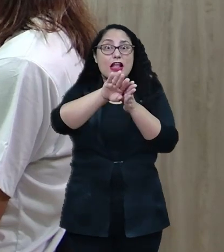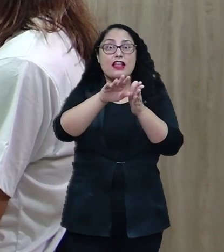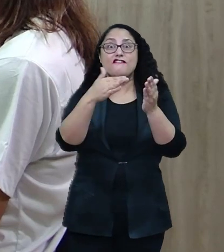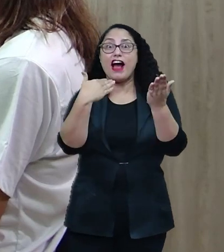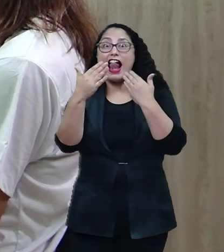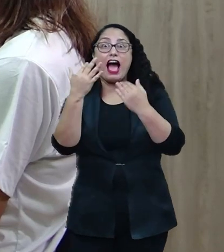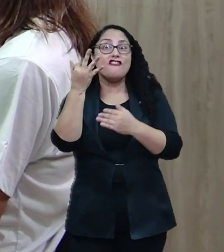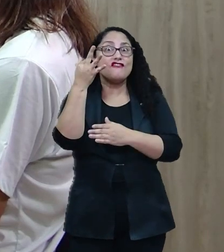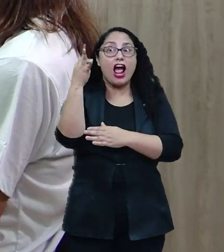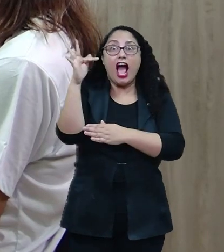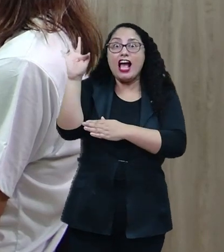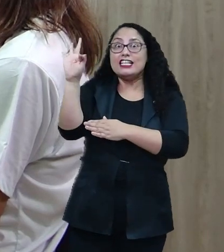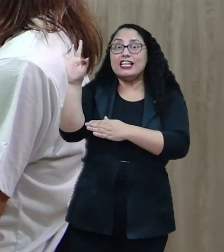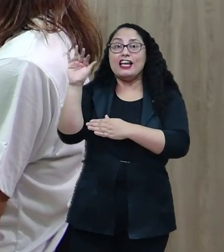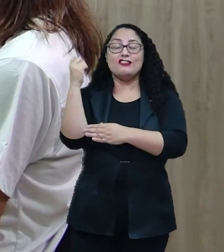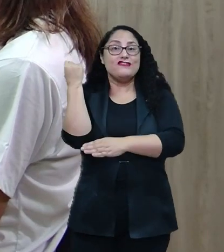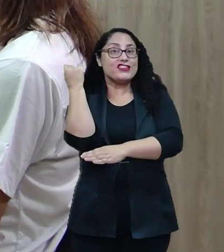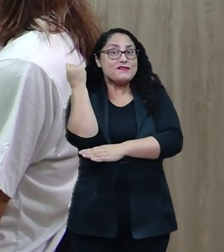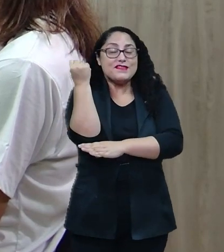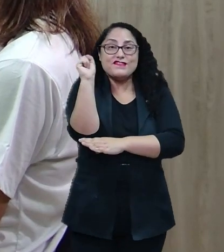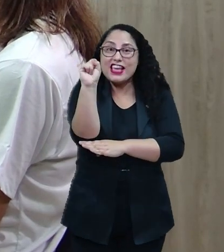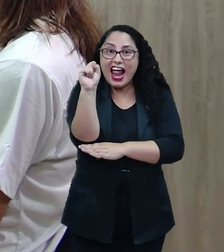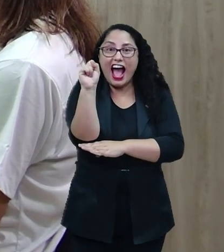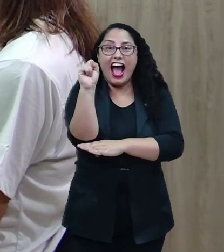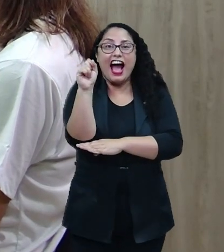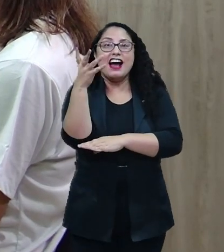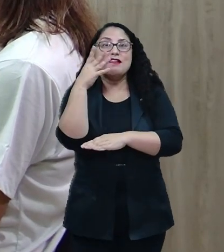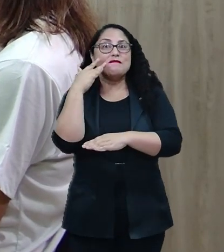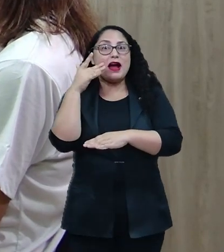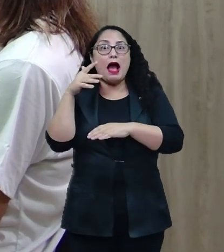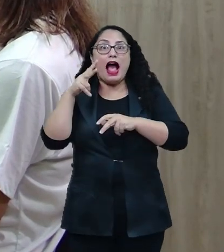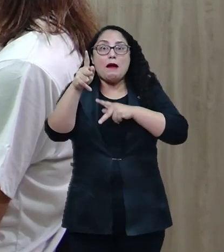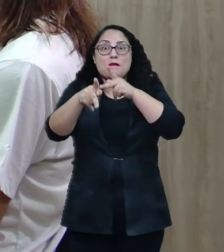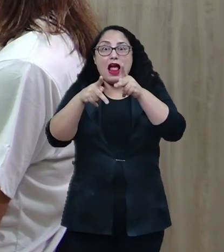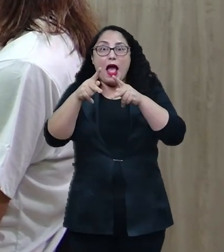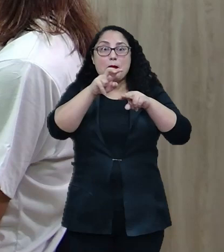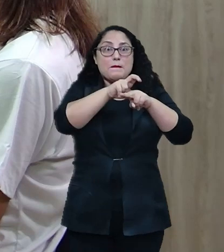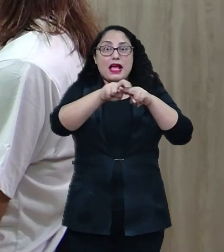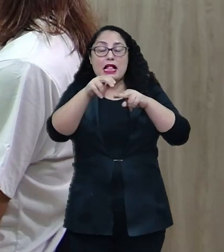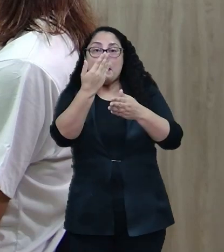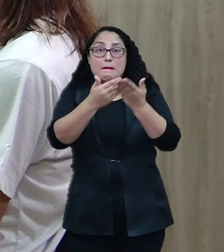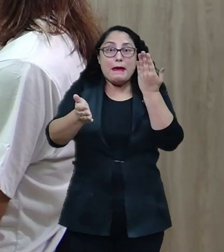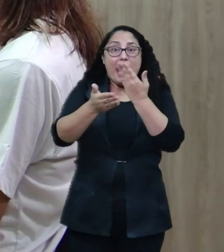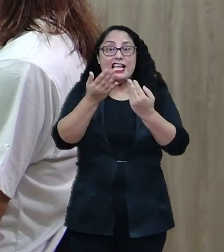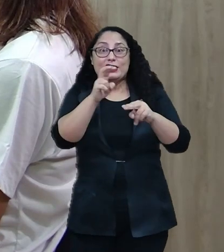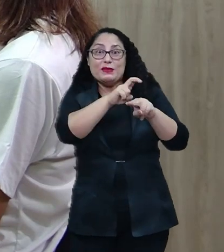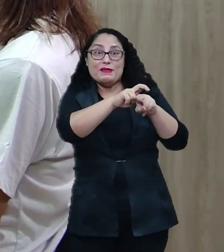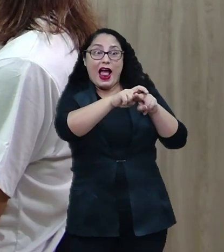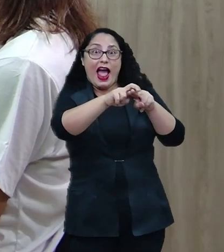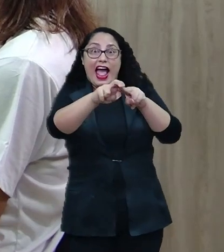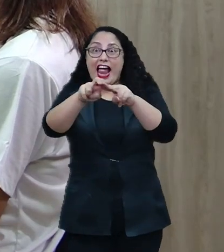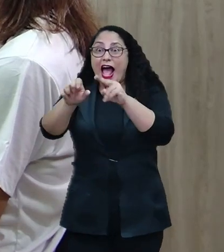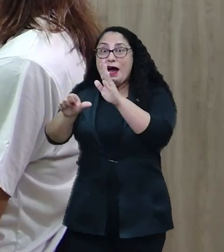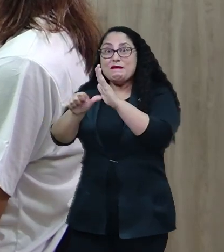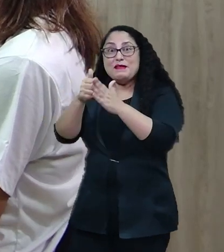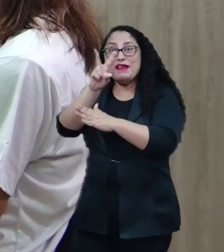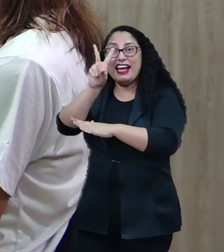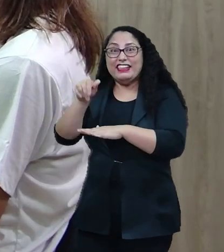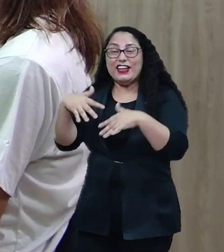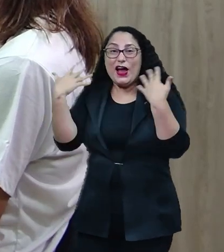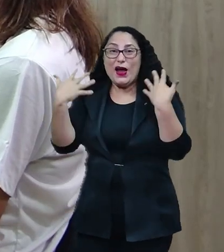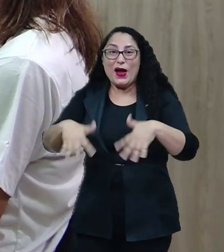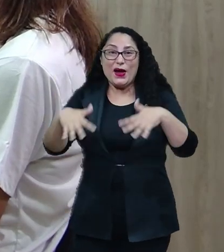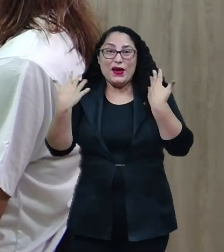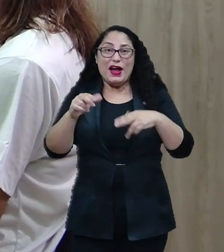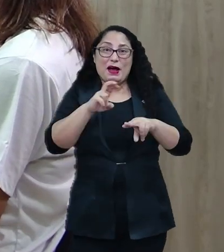falar francês e tive que me virar. E aí, para pegar trem, pegar metrô, me perdi no metrô a primeira vez,